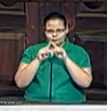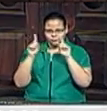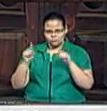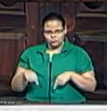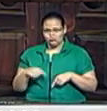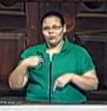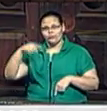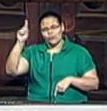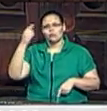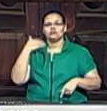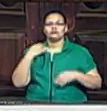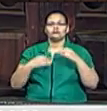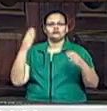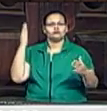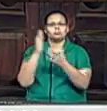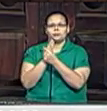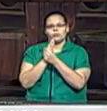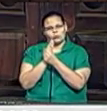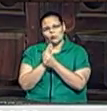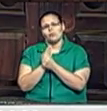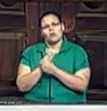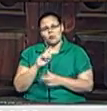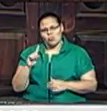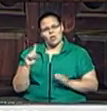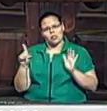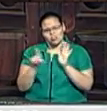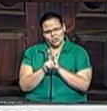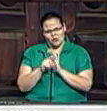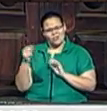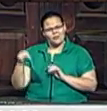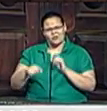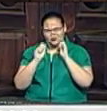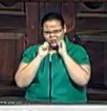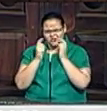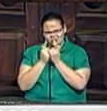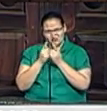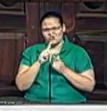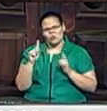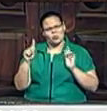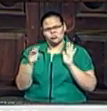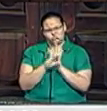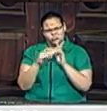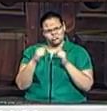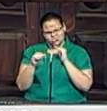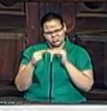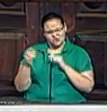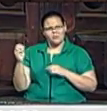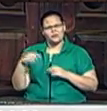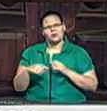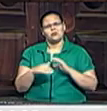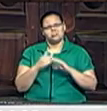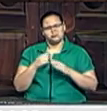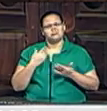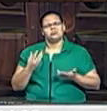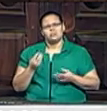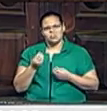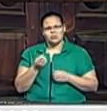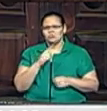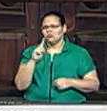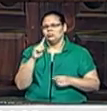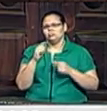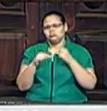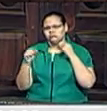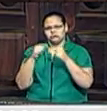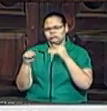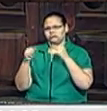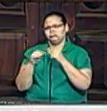esta casa uma medida ilegal e inconstitucional, porque a obrigação dos senhores deputados é votar contra esta matéria. Não tem